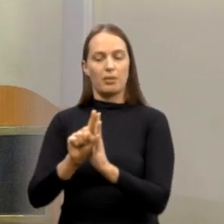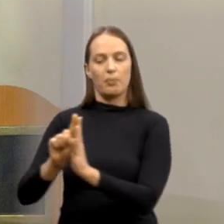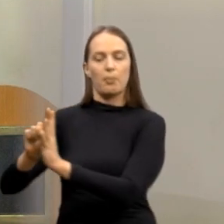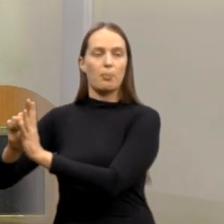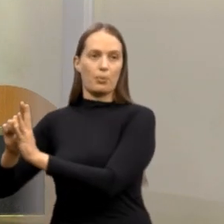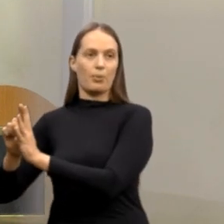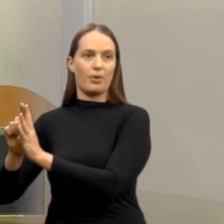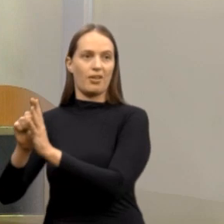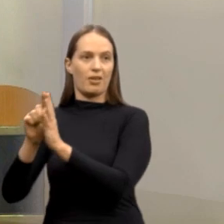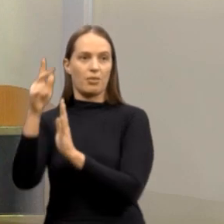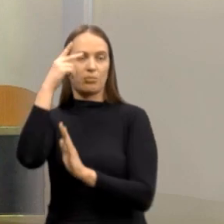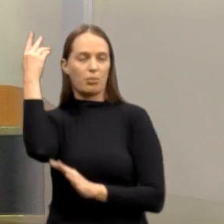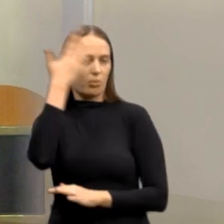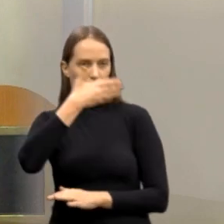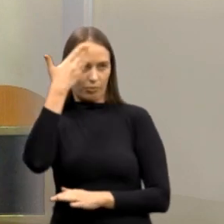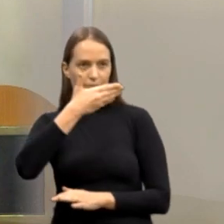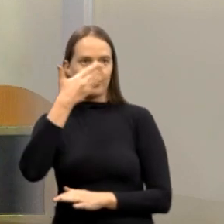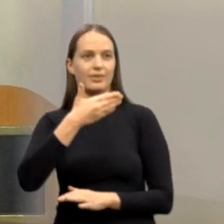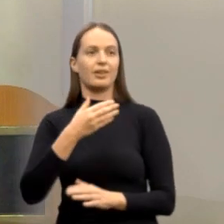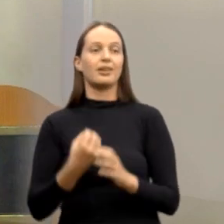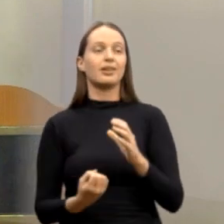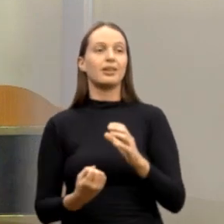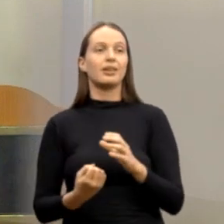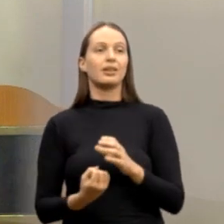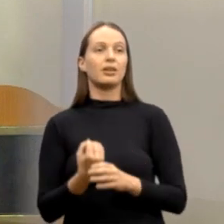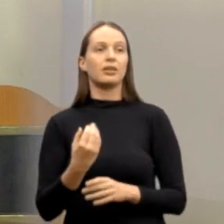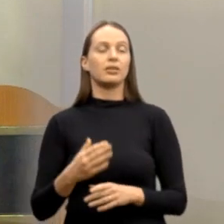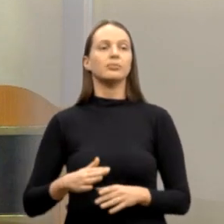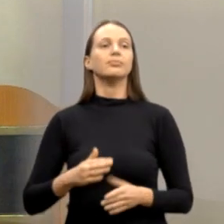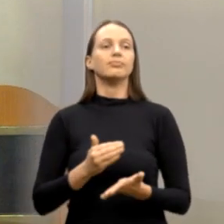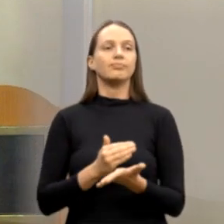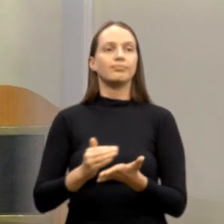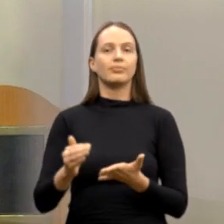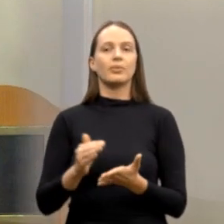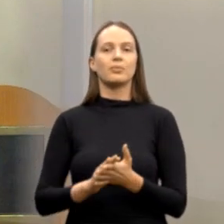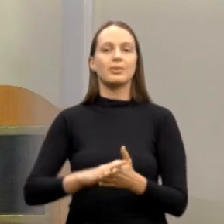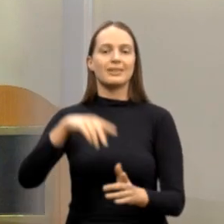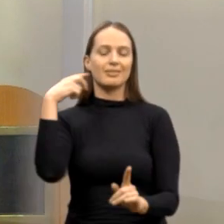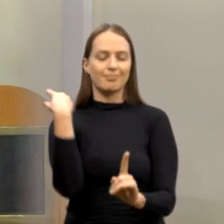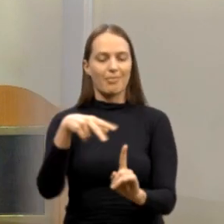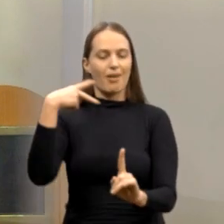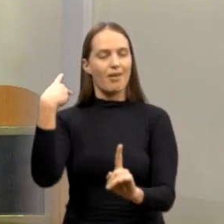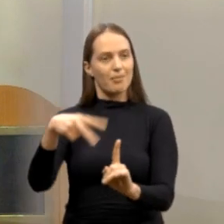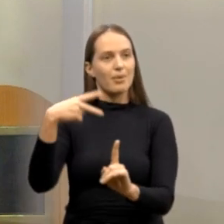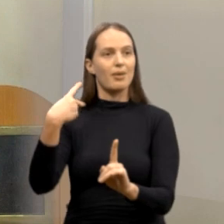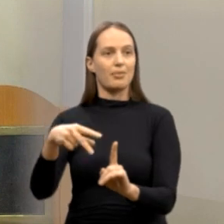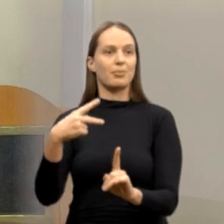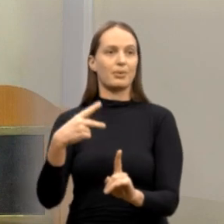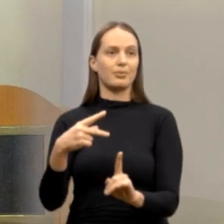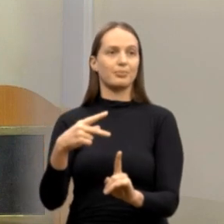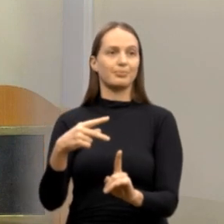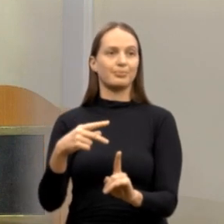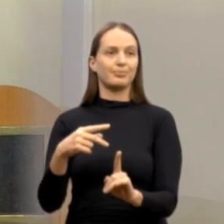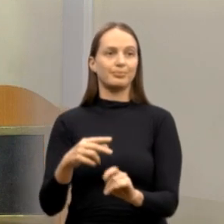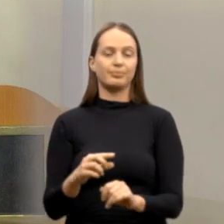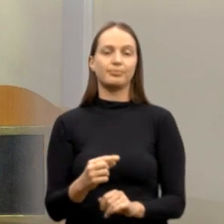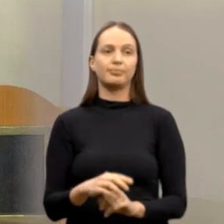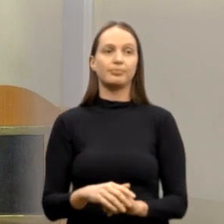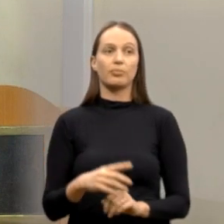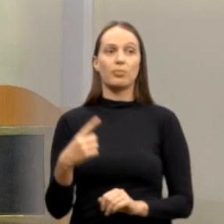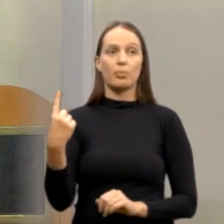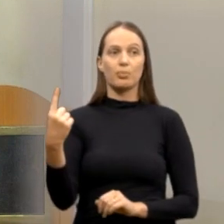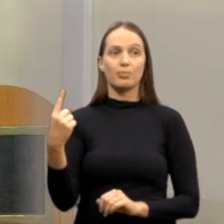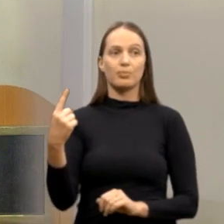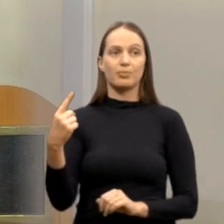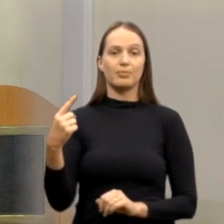público e ao que parece iniciam uma sessão de tortura um segurança meu primo um segura ele por